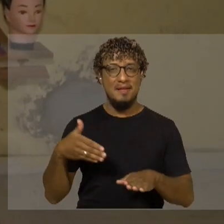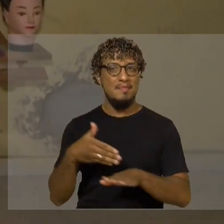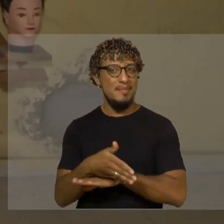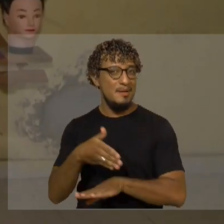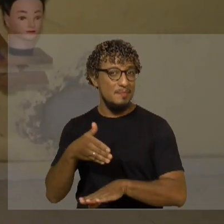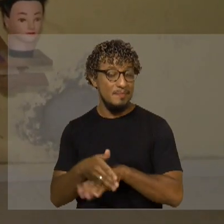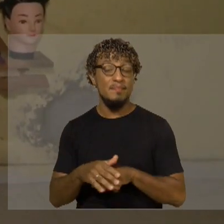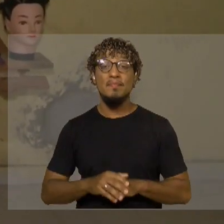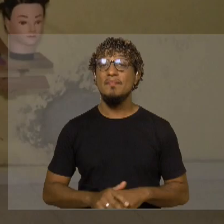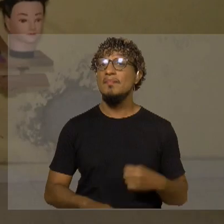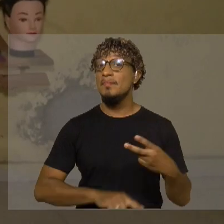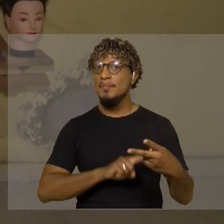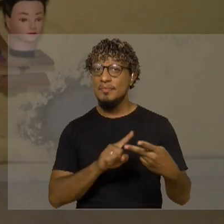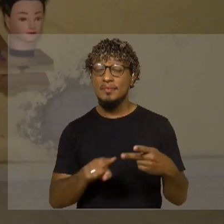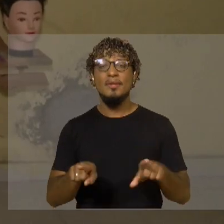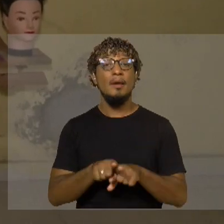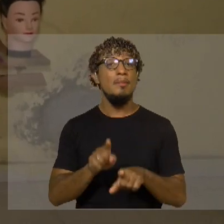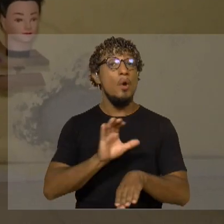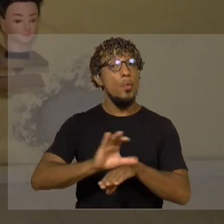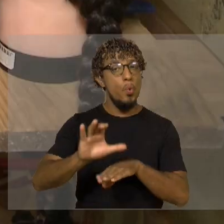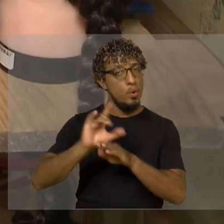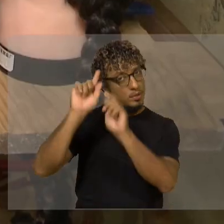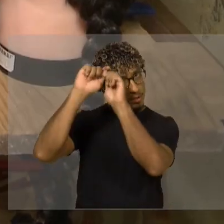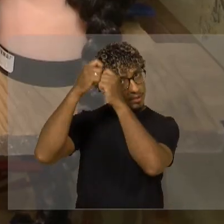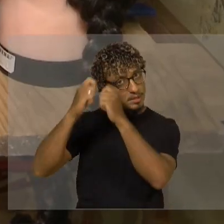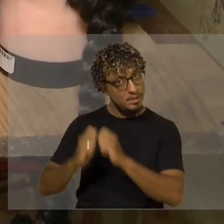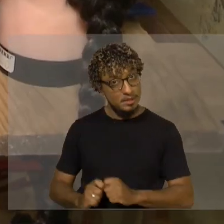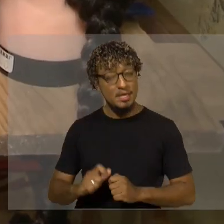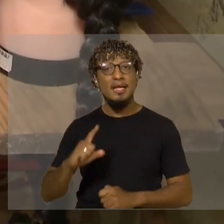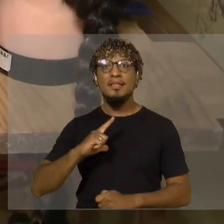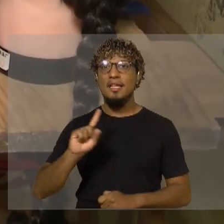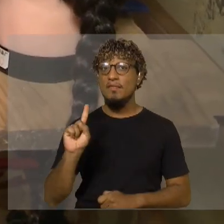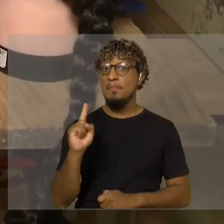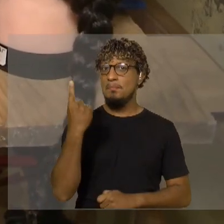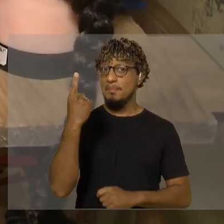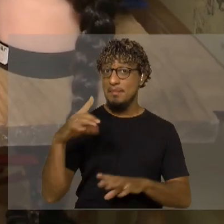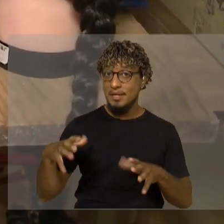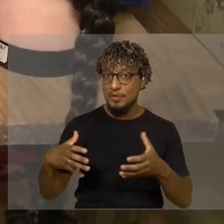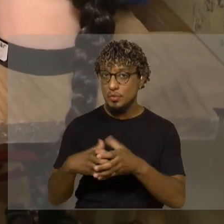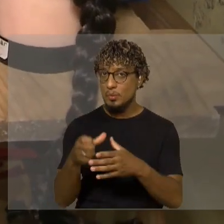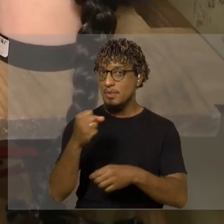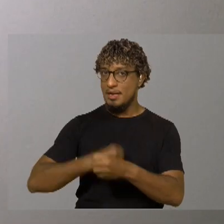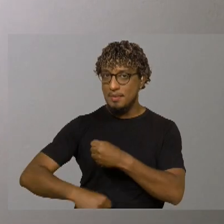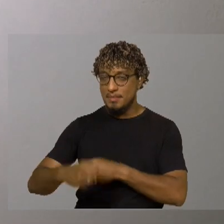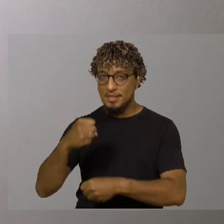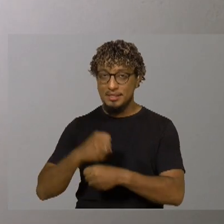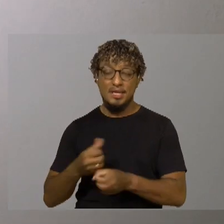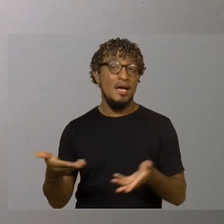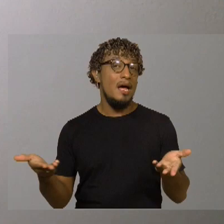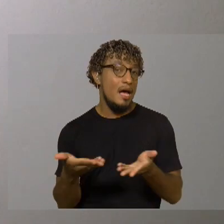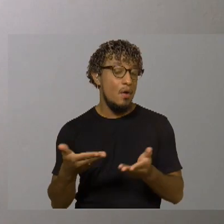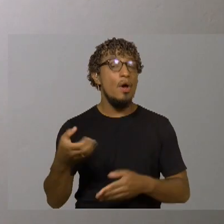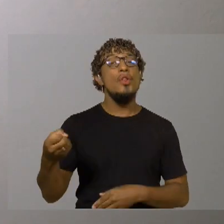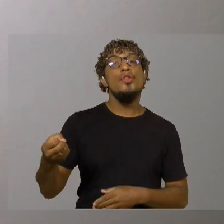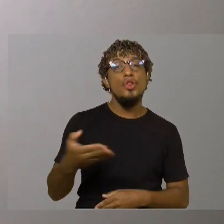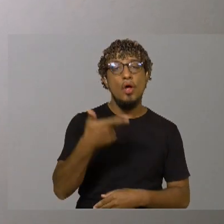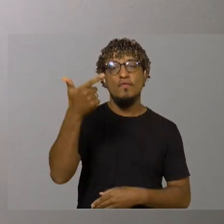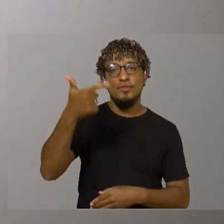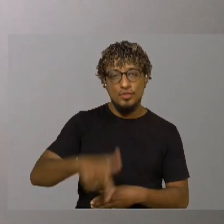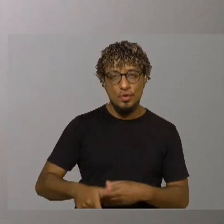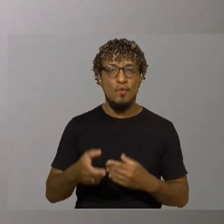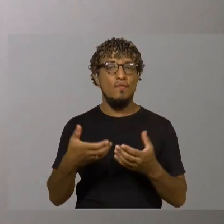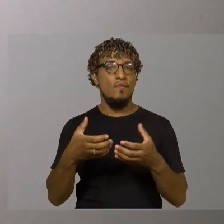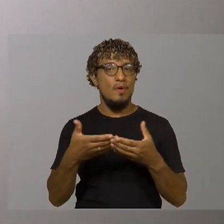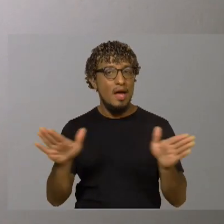participar. Temos também o nosso curso de tranças, que nós tivemos a nossa primeira turma no ano passado, e agora serão abertas novamente a